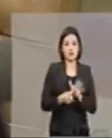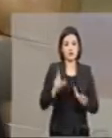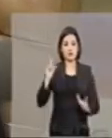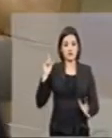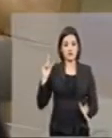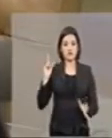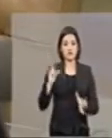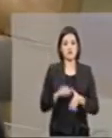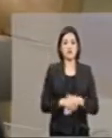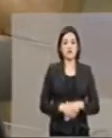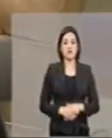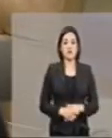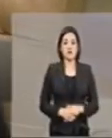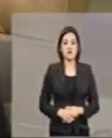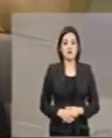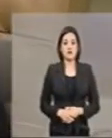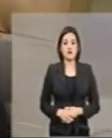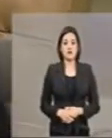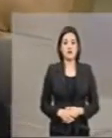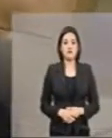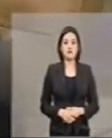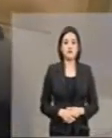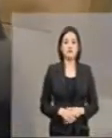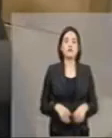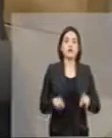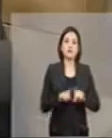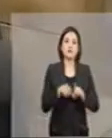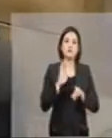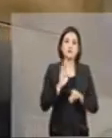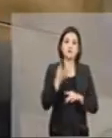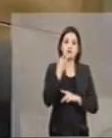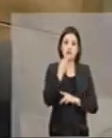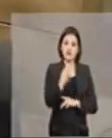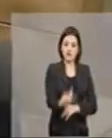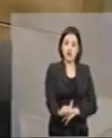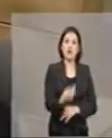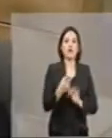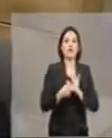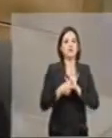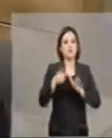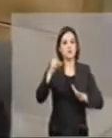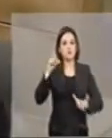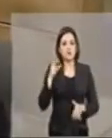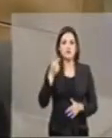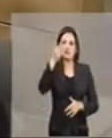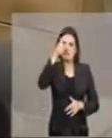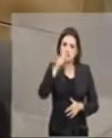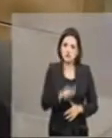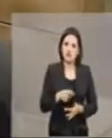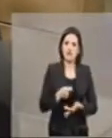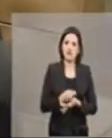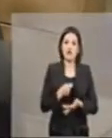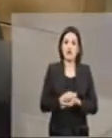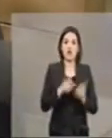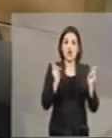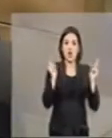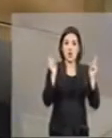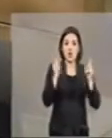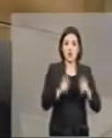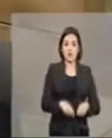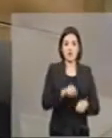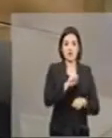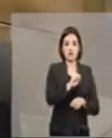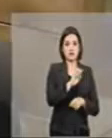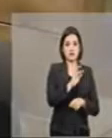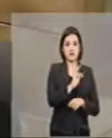dilação probatória. Como também já foi dito e enfatizado, a competência dessa Suprema